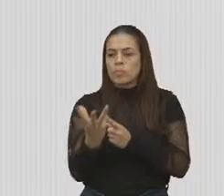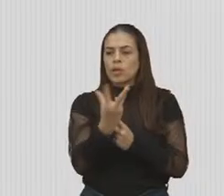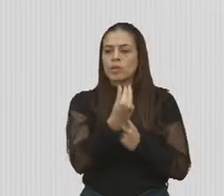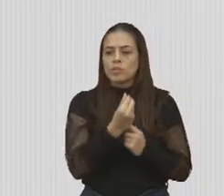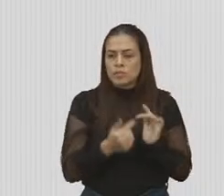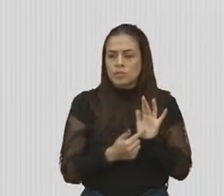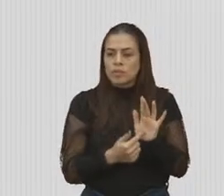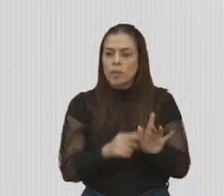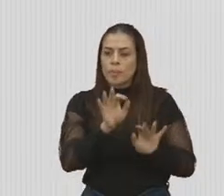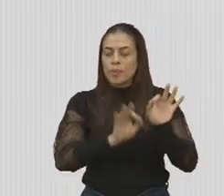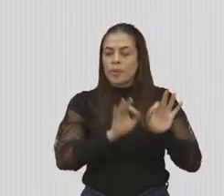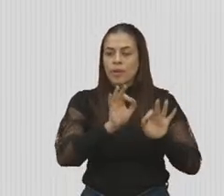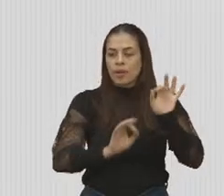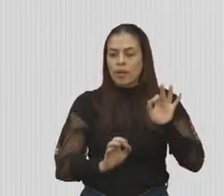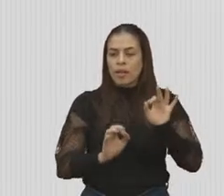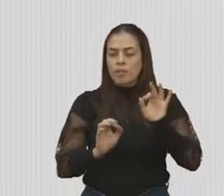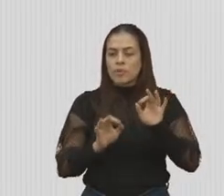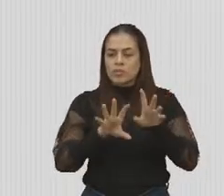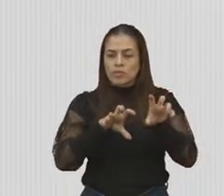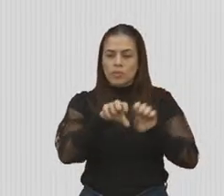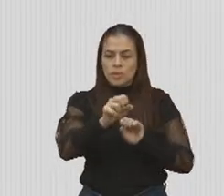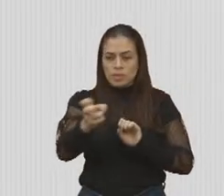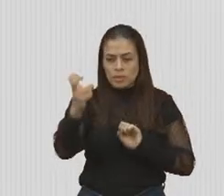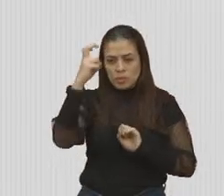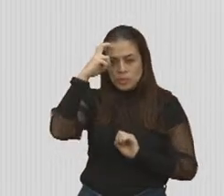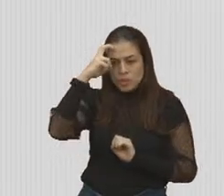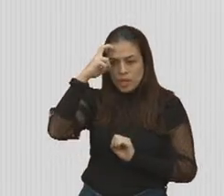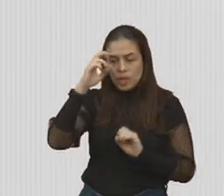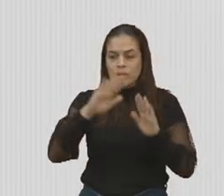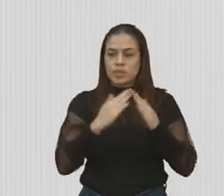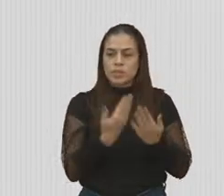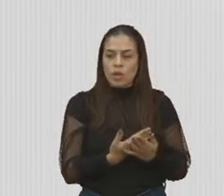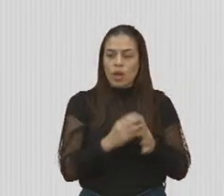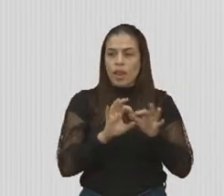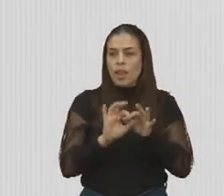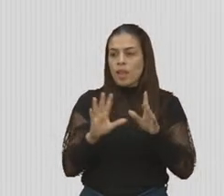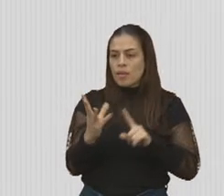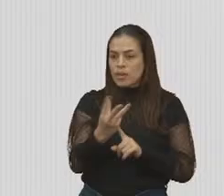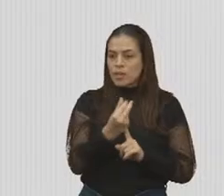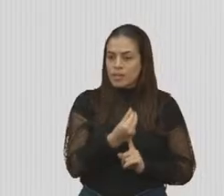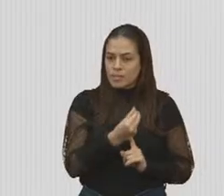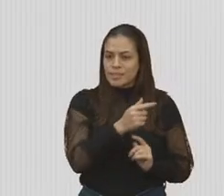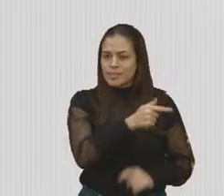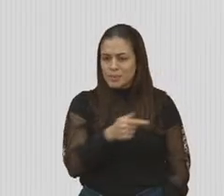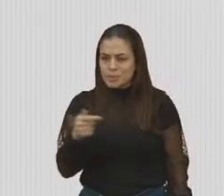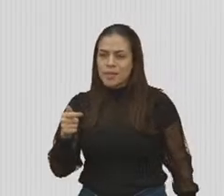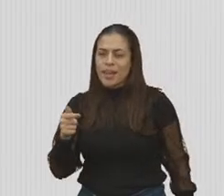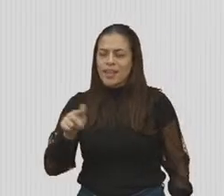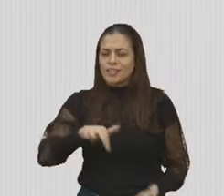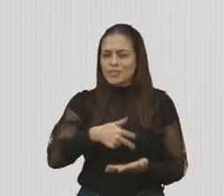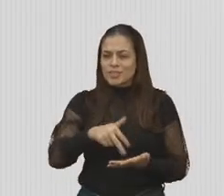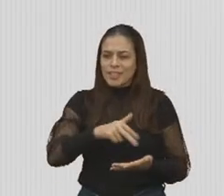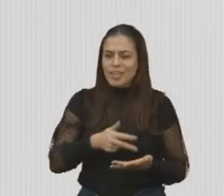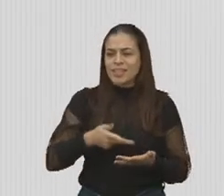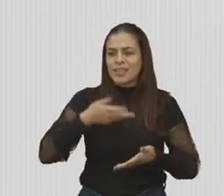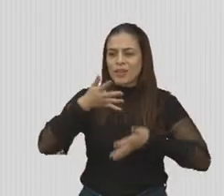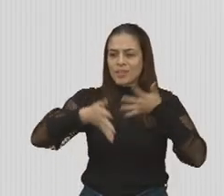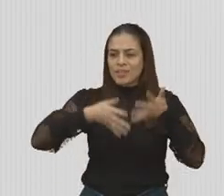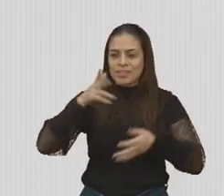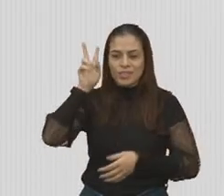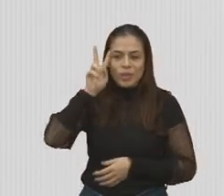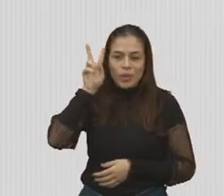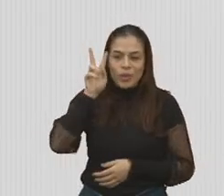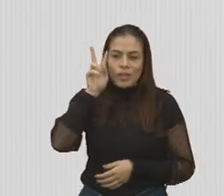de Formação Cultural, Escola Livre de Artes, Semana de Dança e Contação de Histórias, Circuito Infantil de